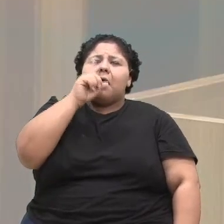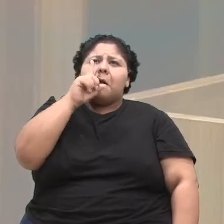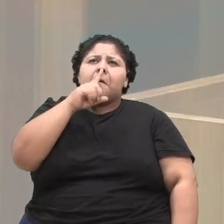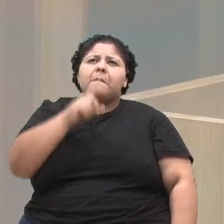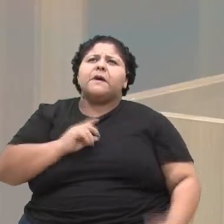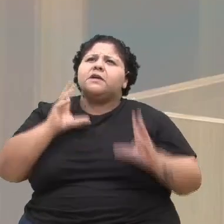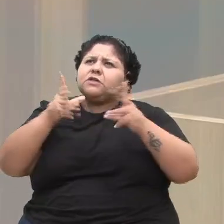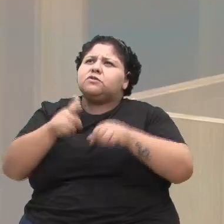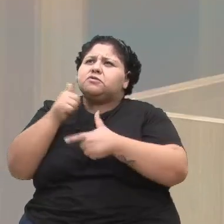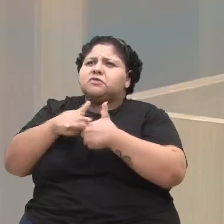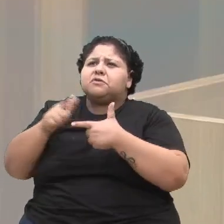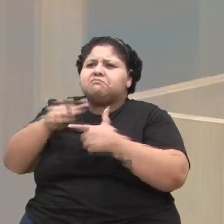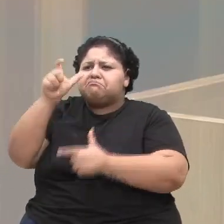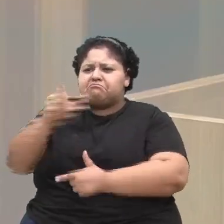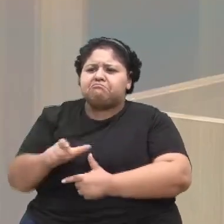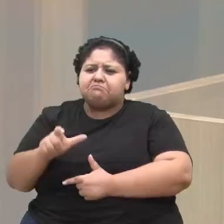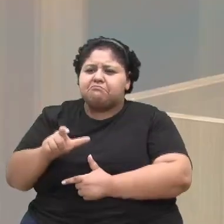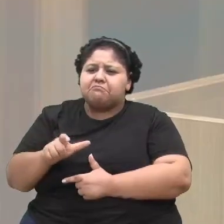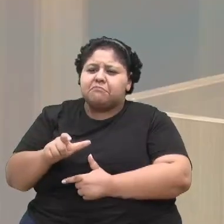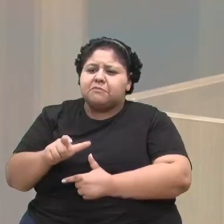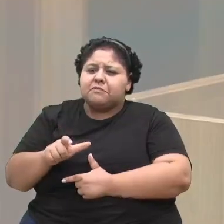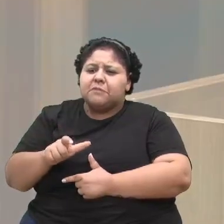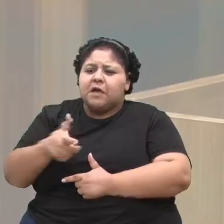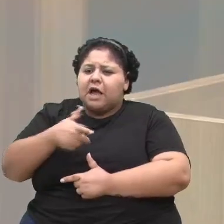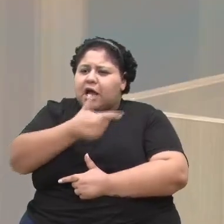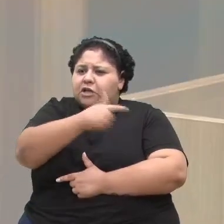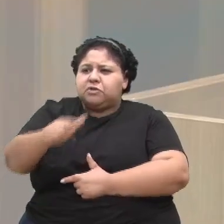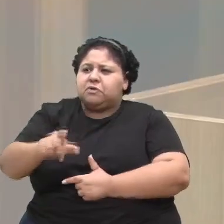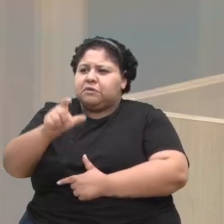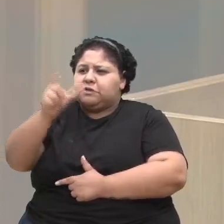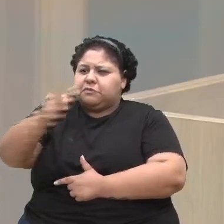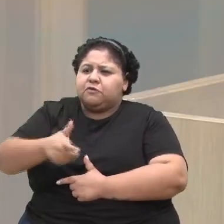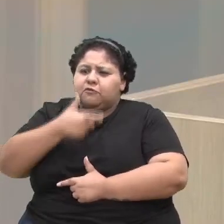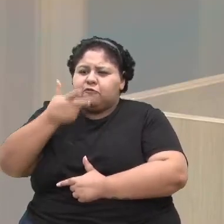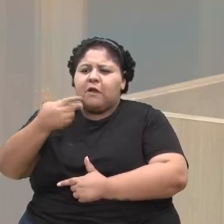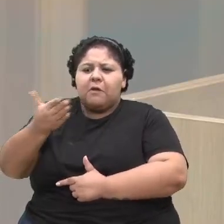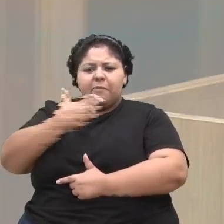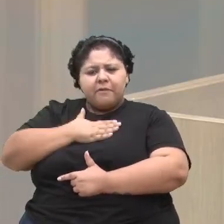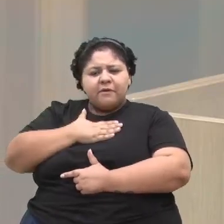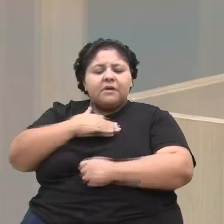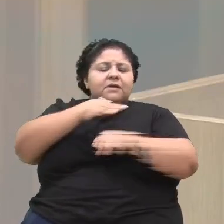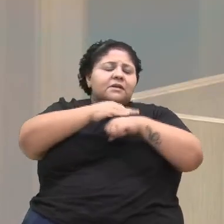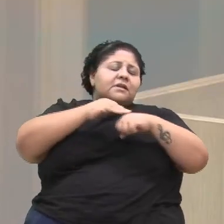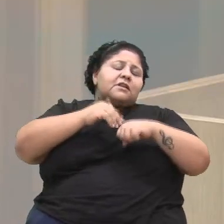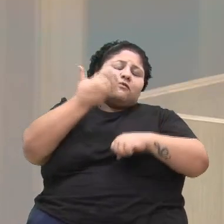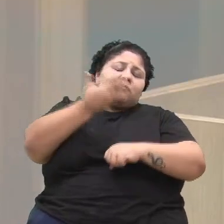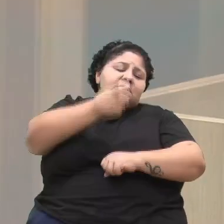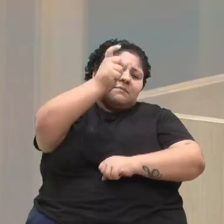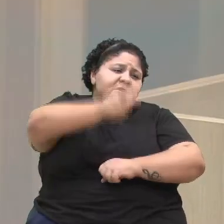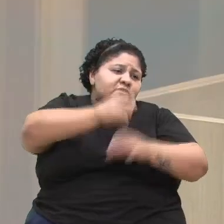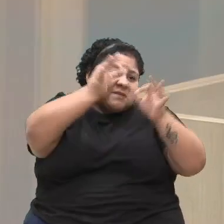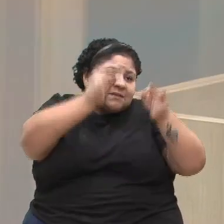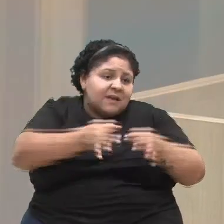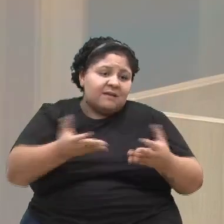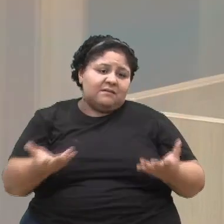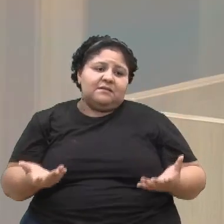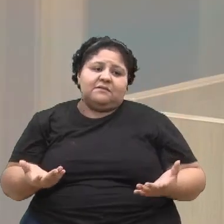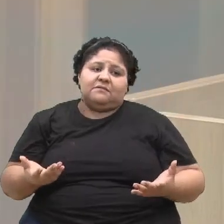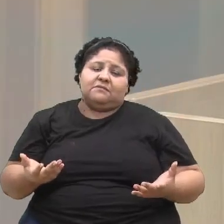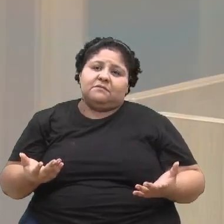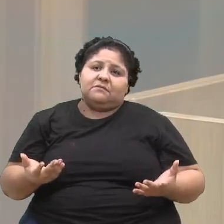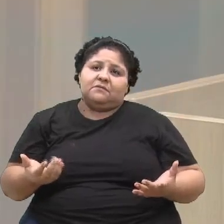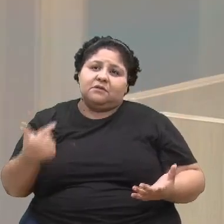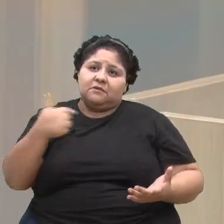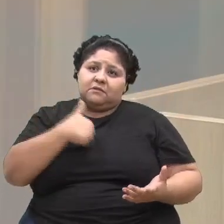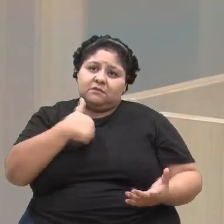as pessoas têm, elas vêm trazer para mim. Eu dizia: querida, é porque tu é a pessoa certa para isso. E o